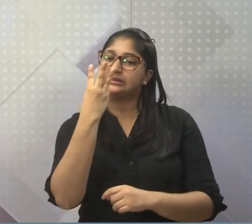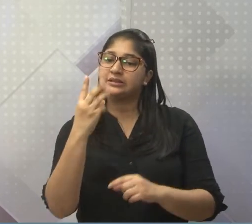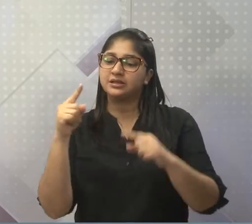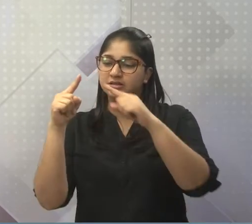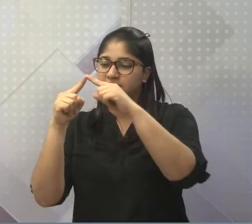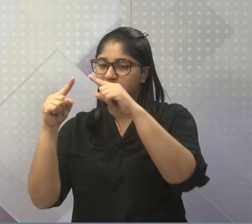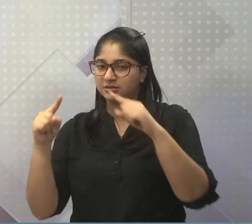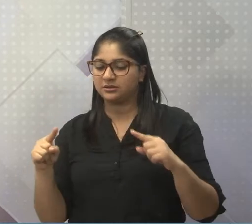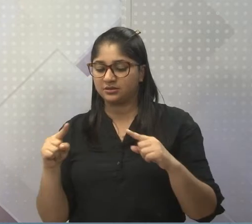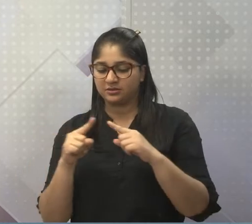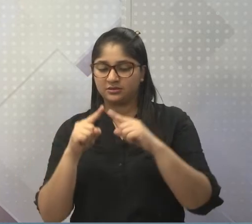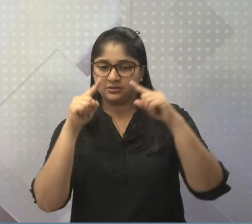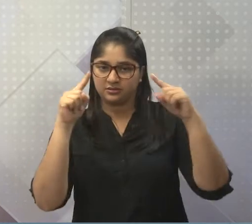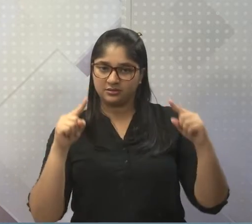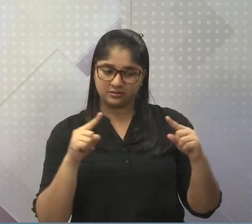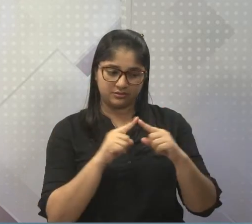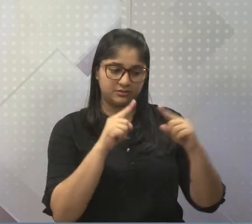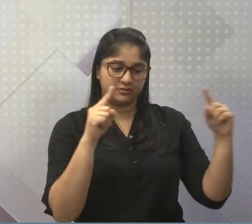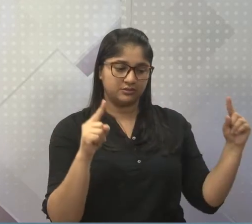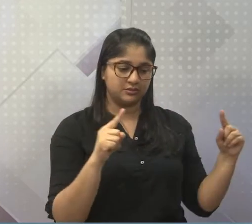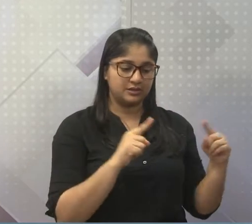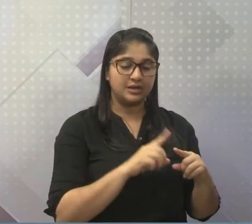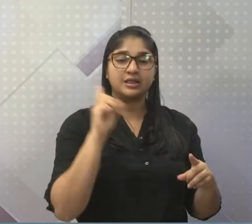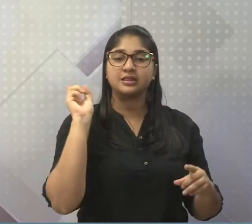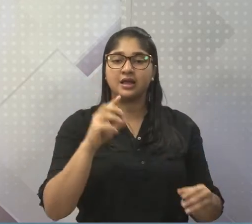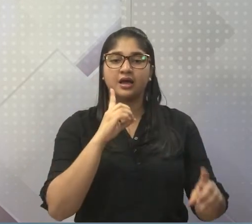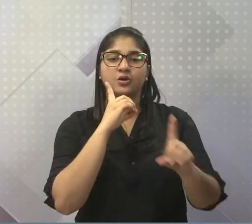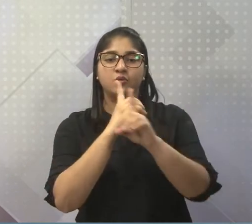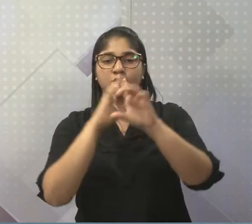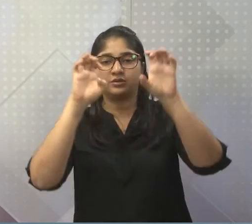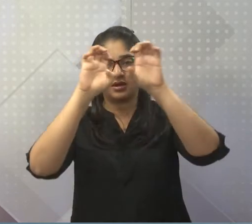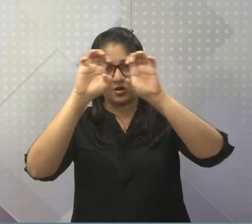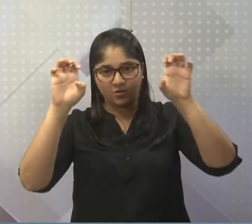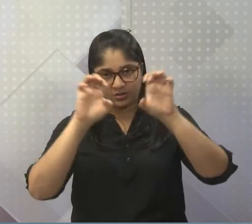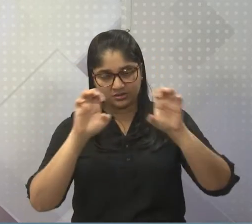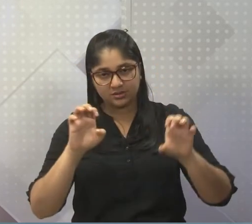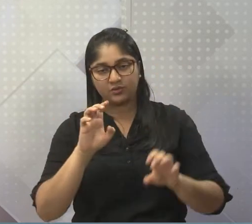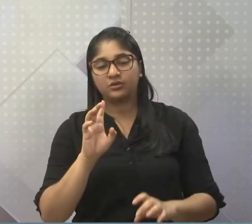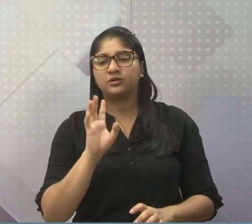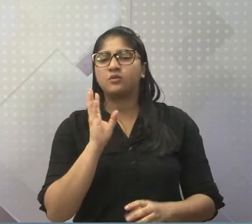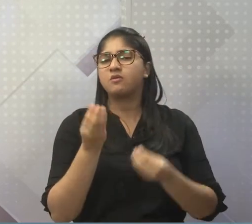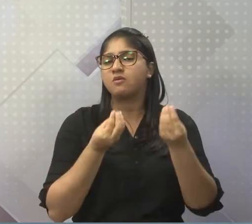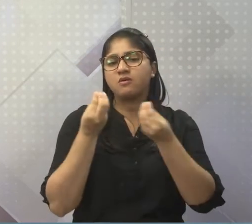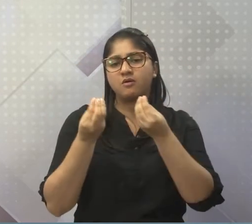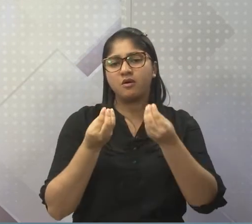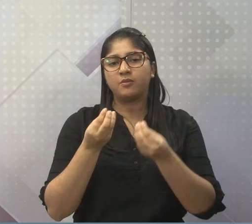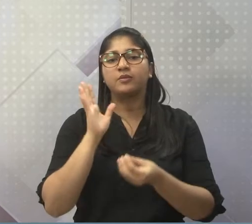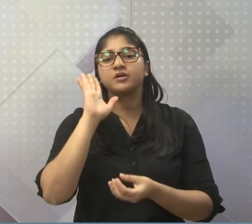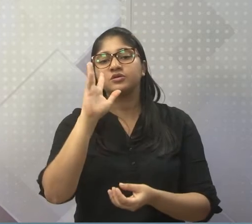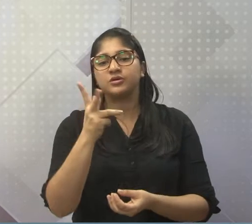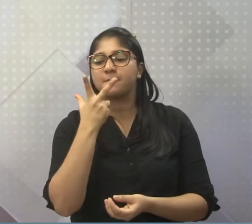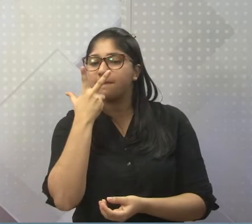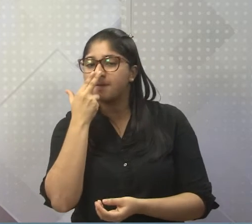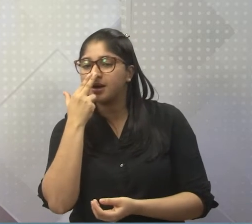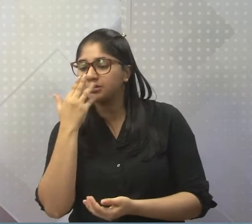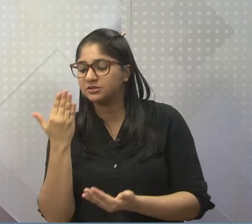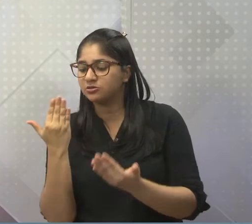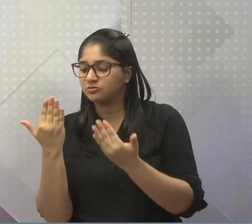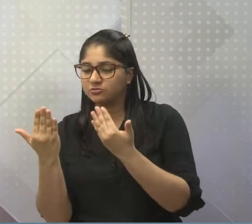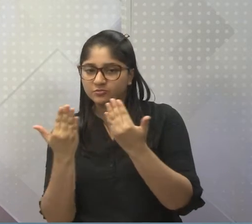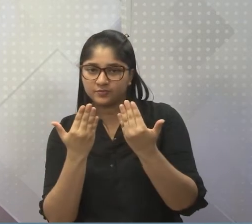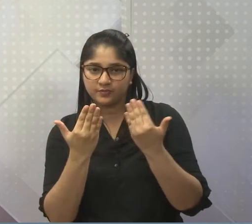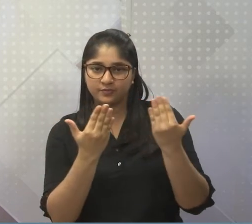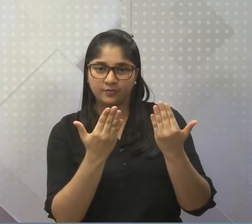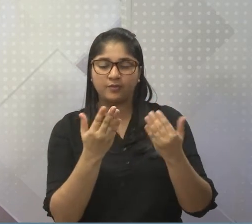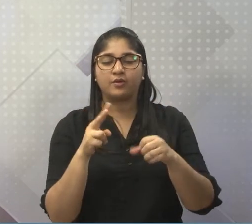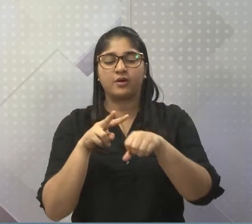gente consegue essas relações métricas. Como? Vocês já estudaram semelhança de triângulos? Ó,